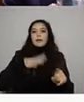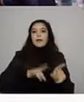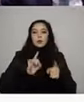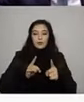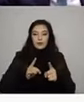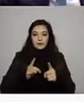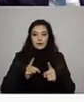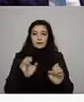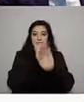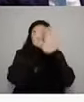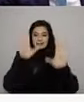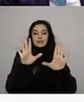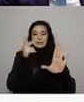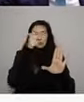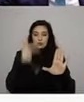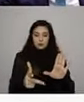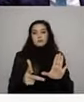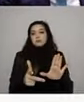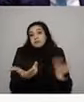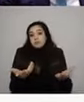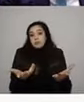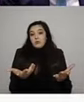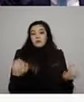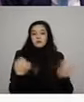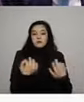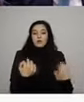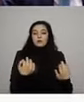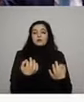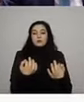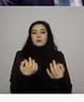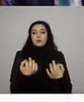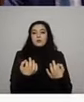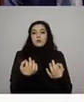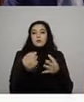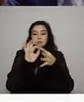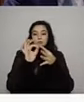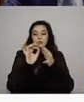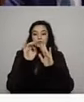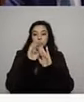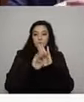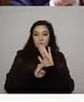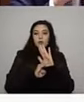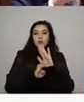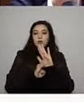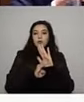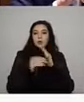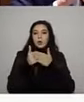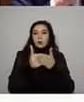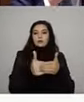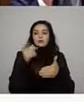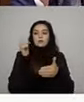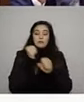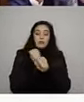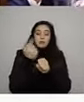ficar esclarecidos, pois realmente não estava nos pontos da ordem de trabalhos, mas